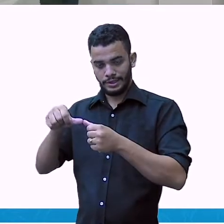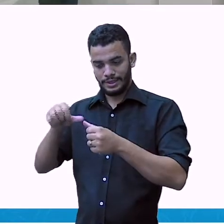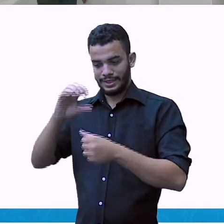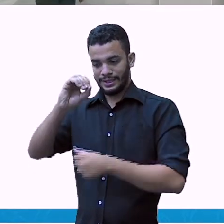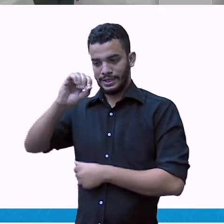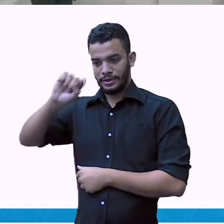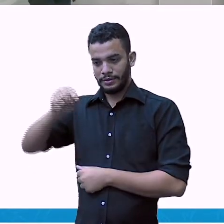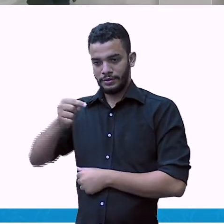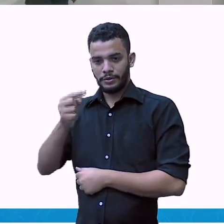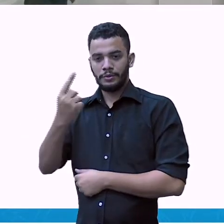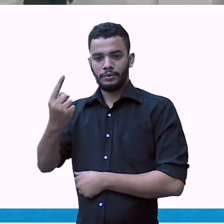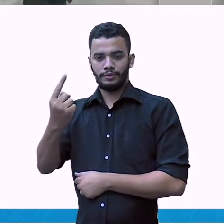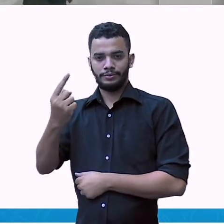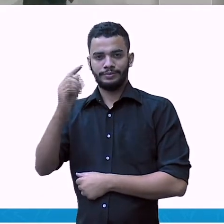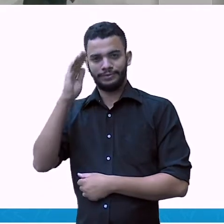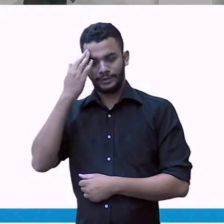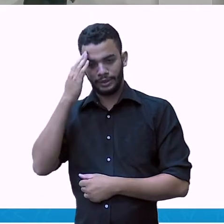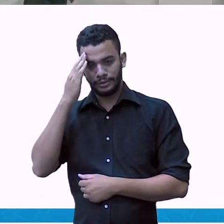1/10.